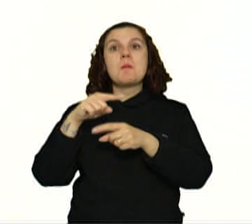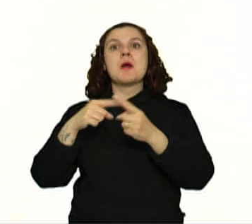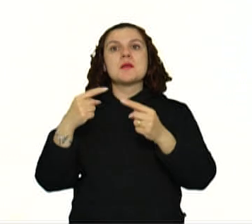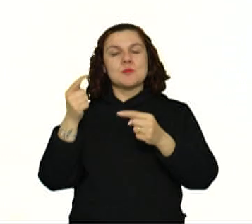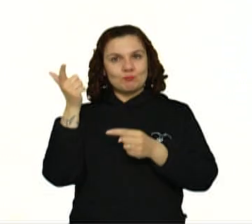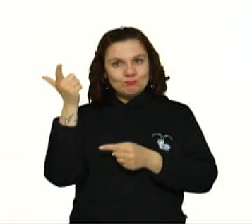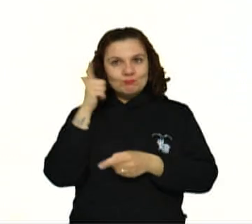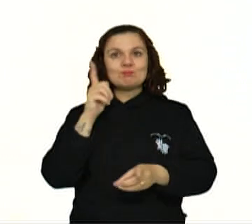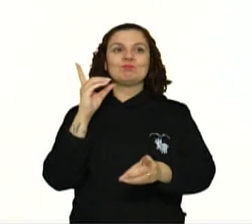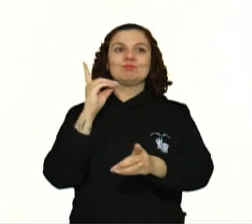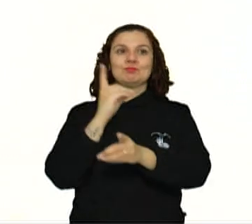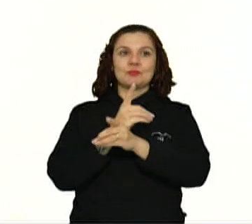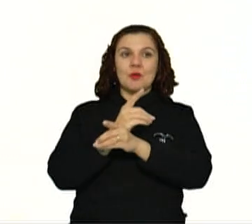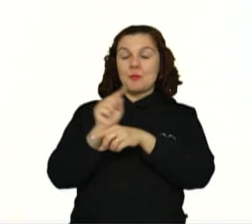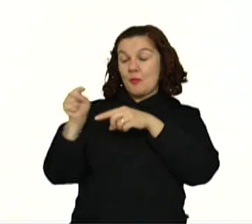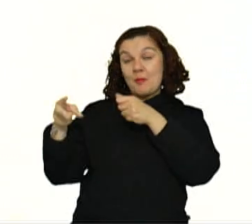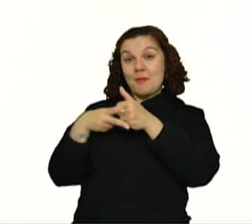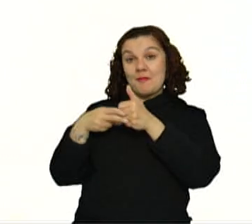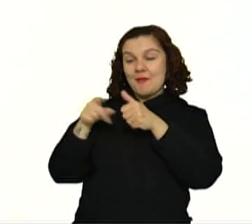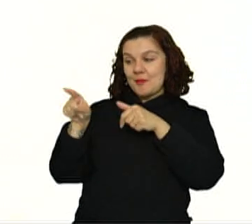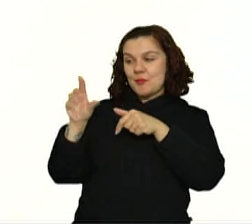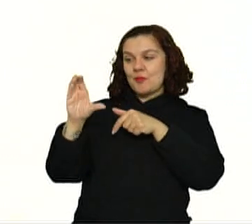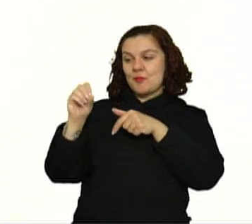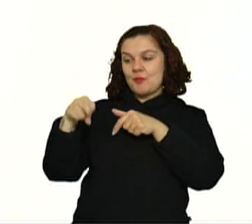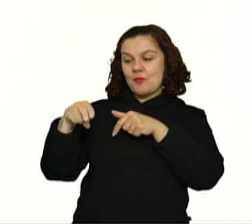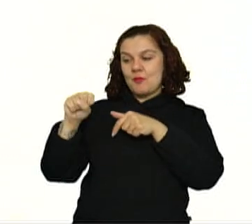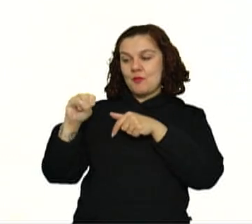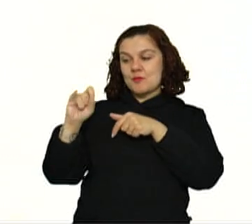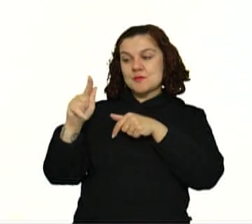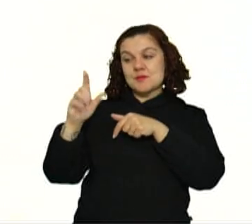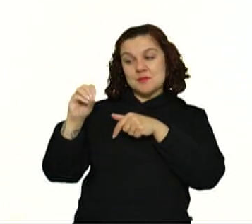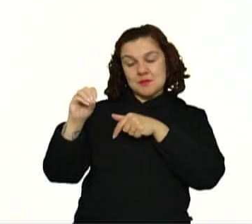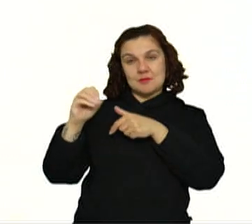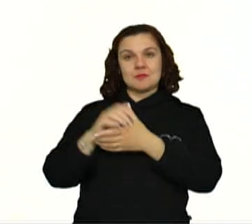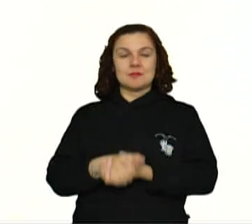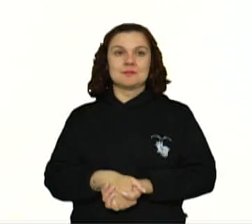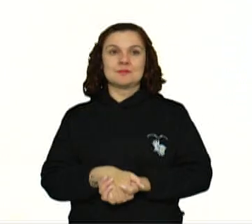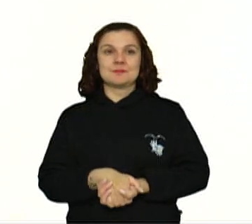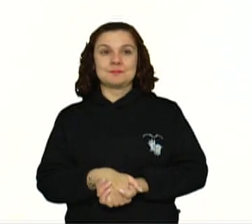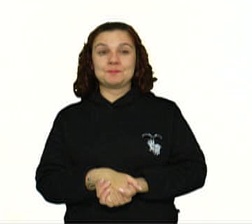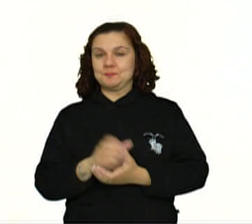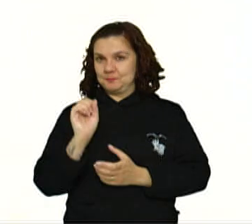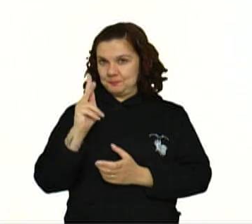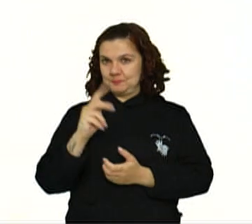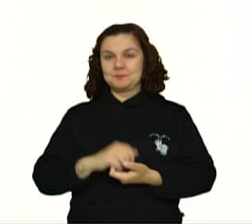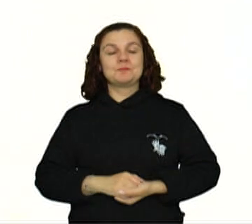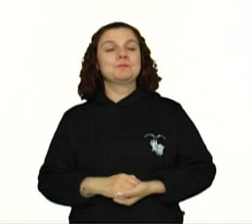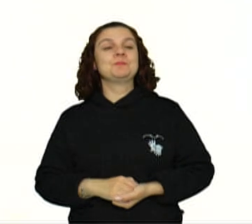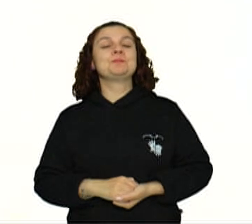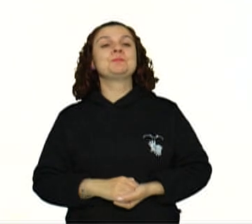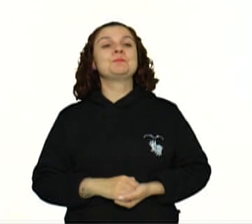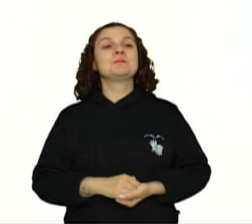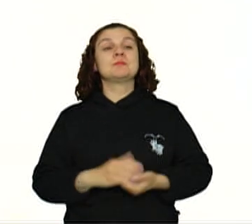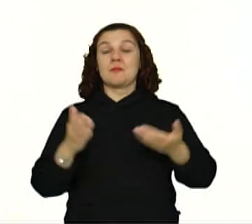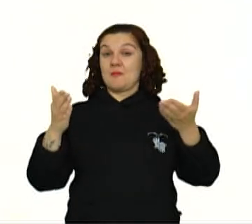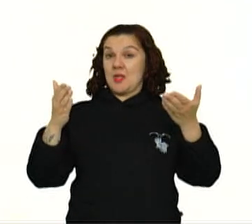consigo detectar pelo meu verbo, ok? Que se deduz pela desinência do verbo ali.